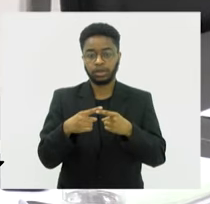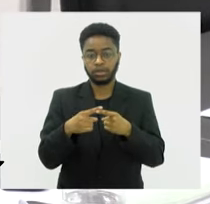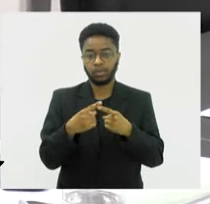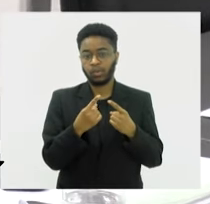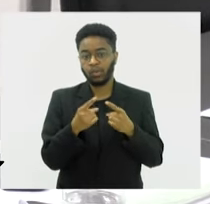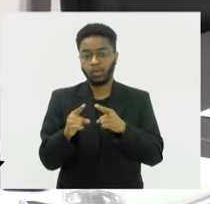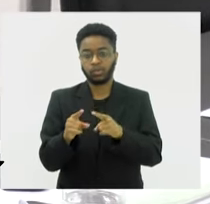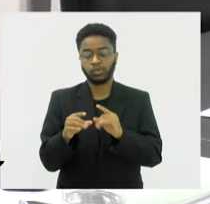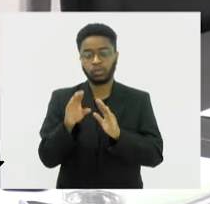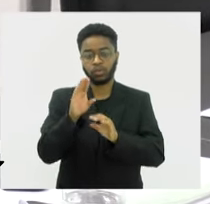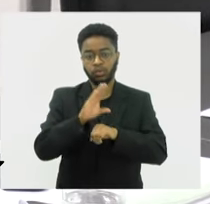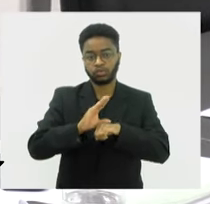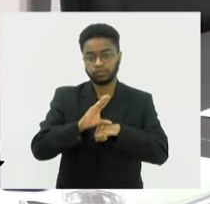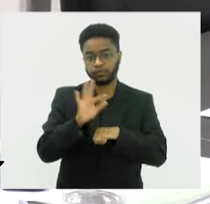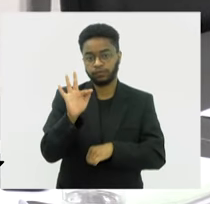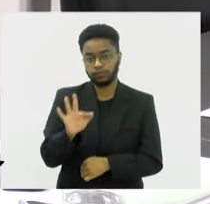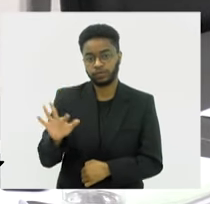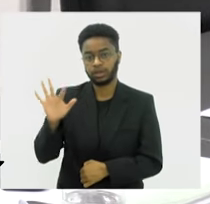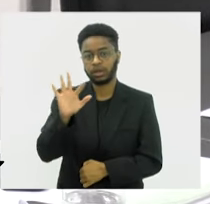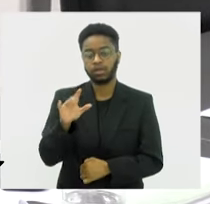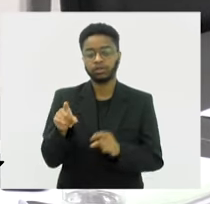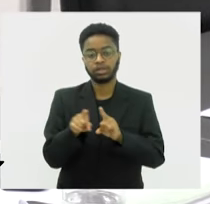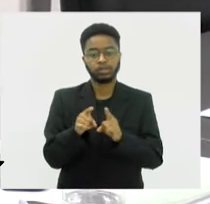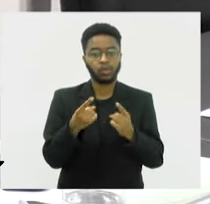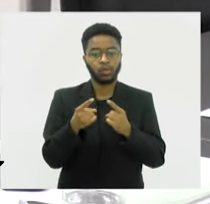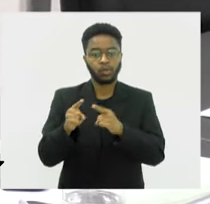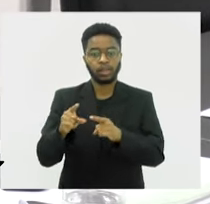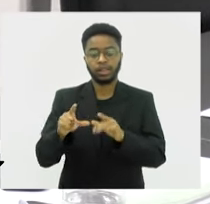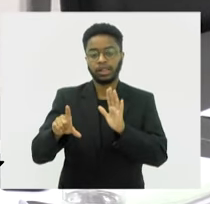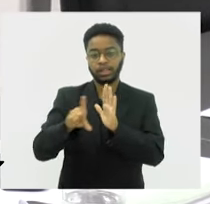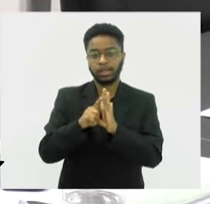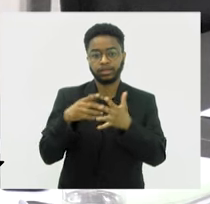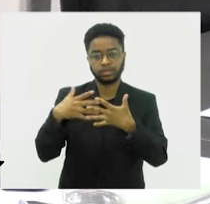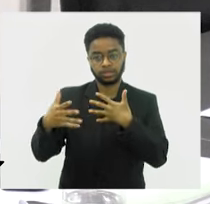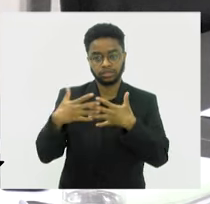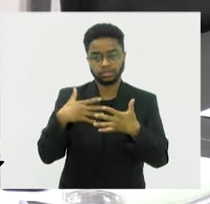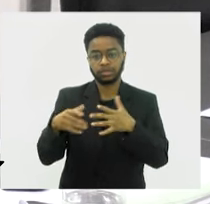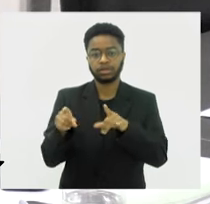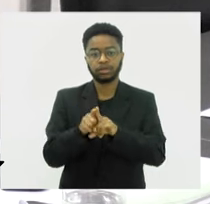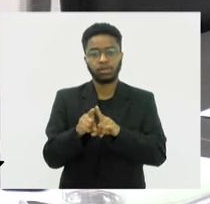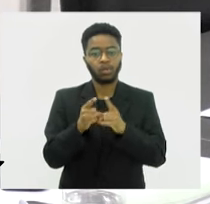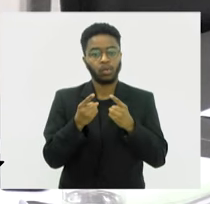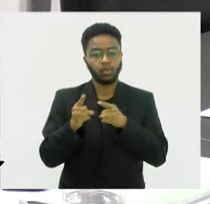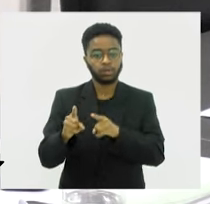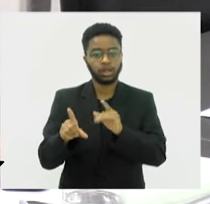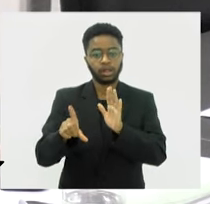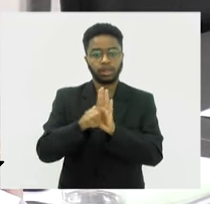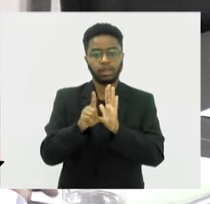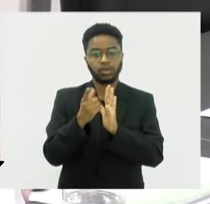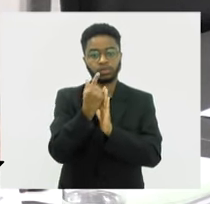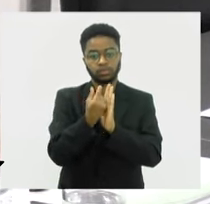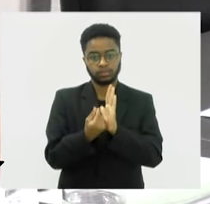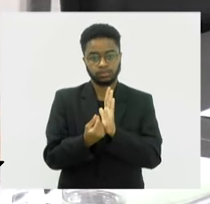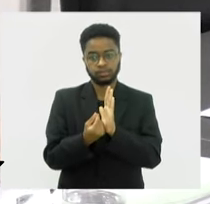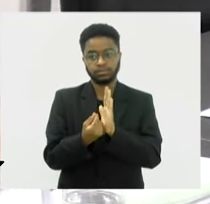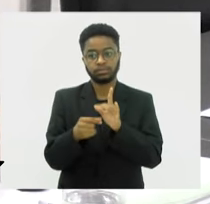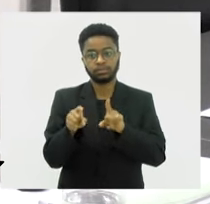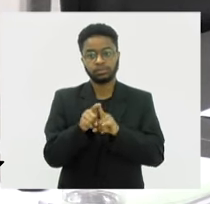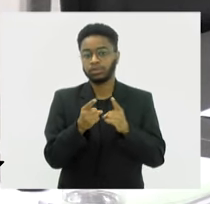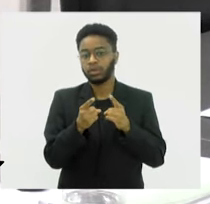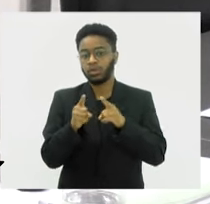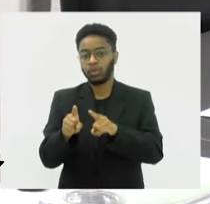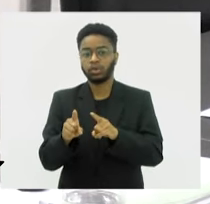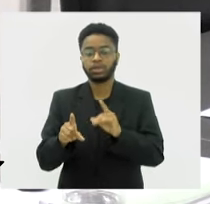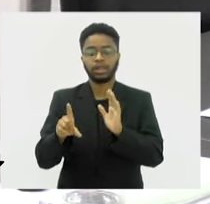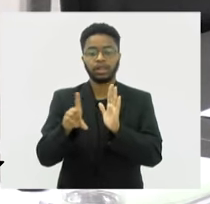Constituição Federal, contraria a Lei de Transparência, contraria a Lei Orçamentária e contraria a própria